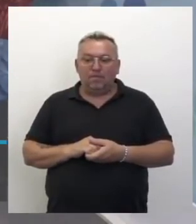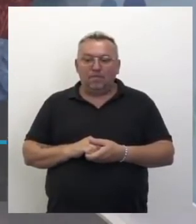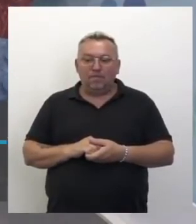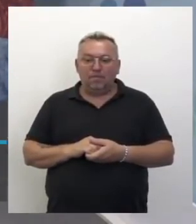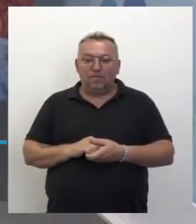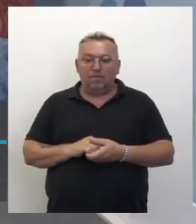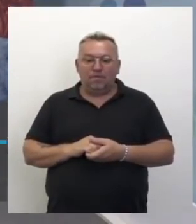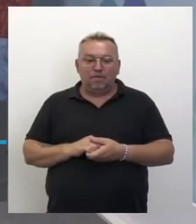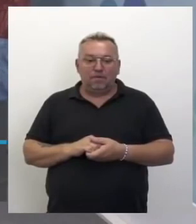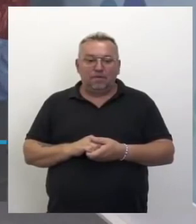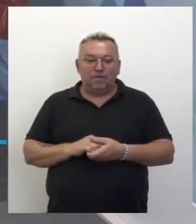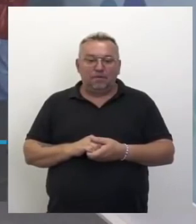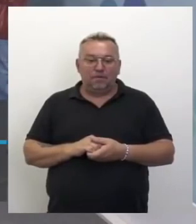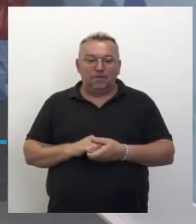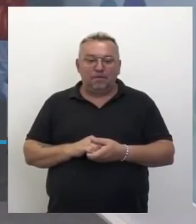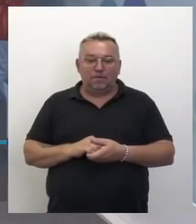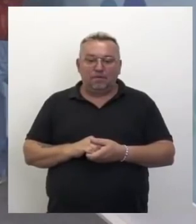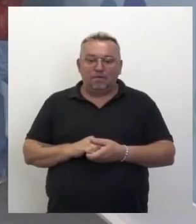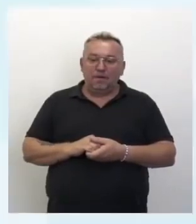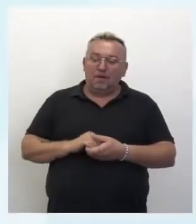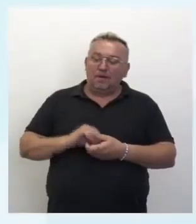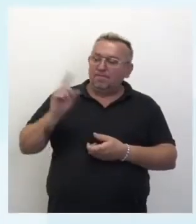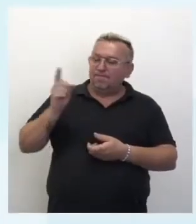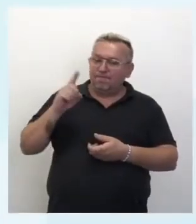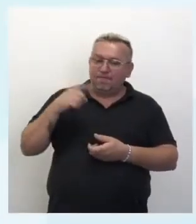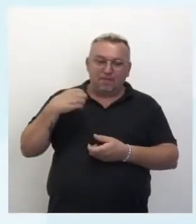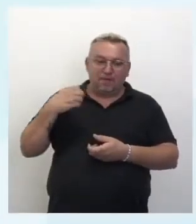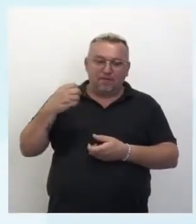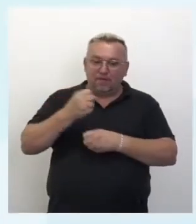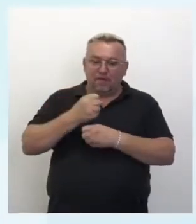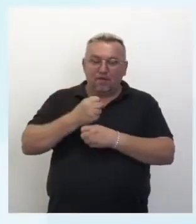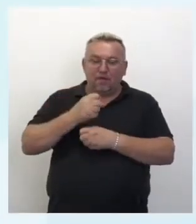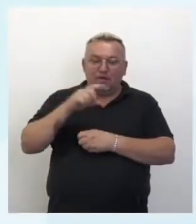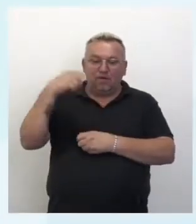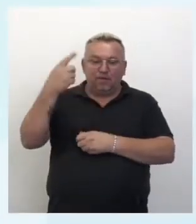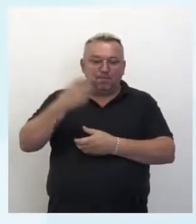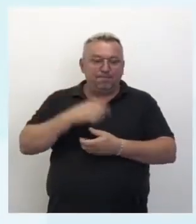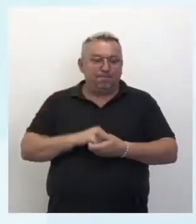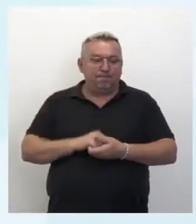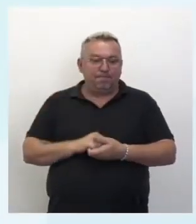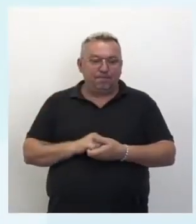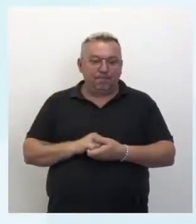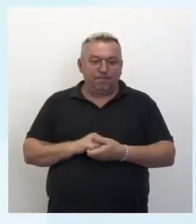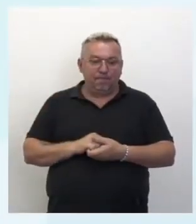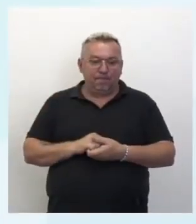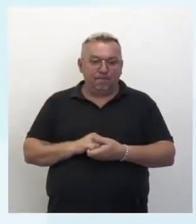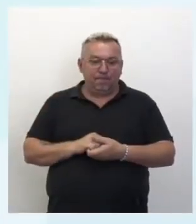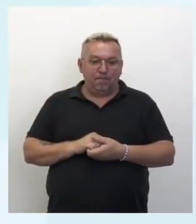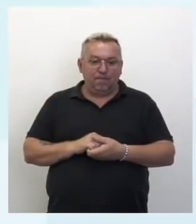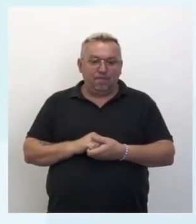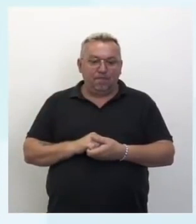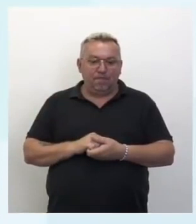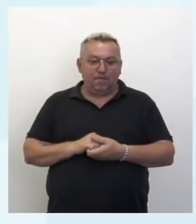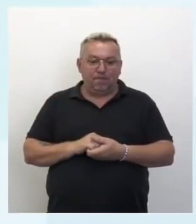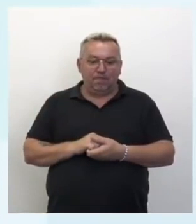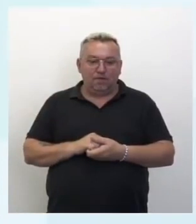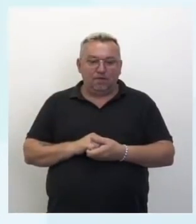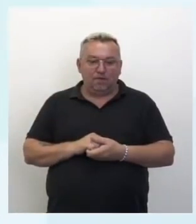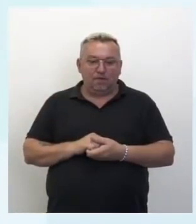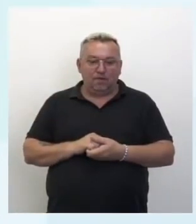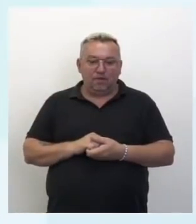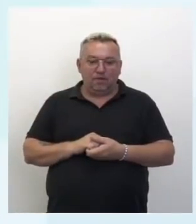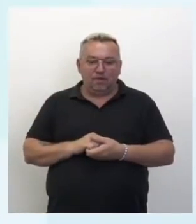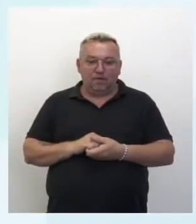month. Ele não vai viajar no ano que vem. He's not going to travel next